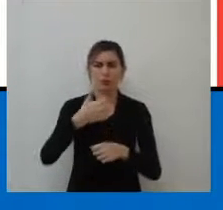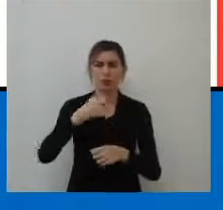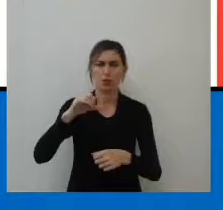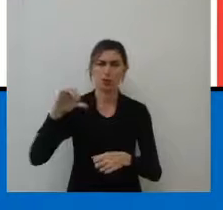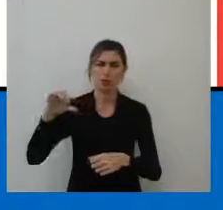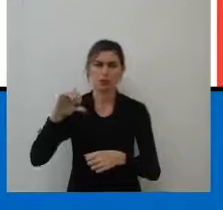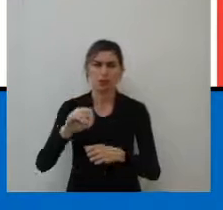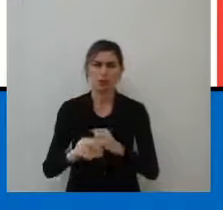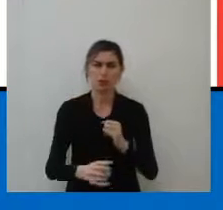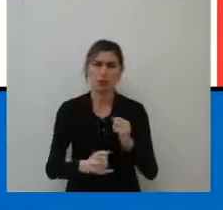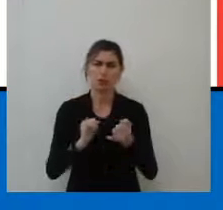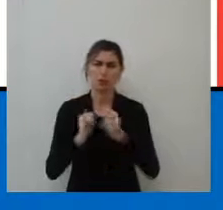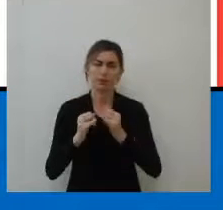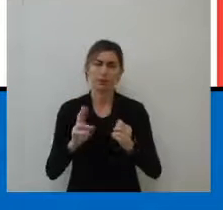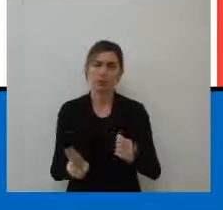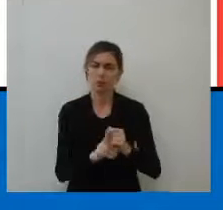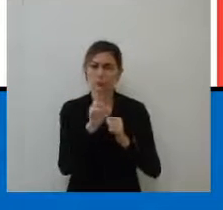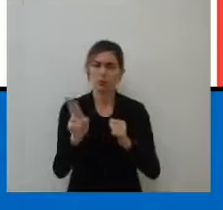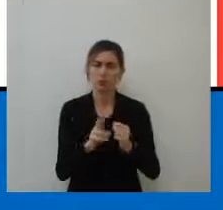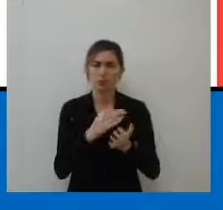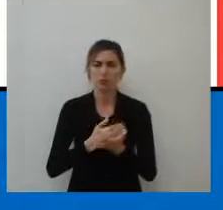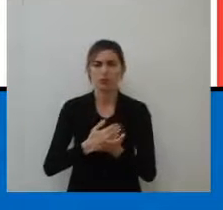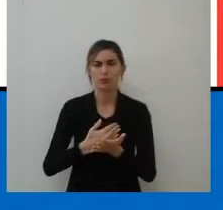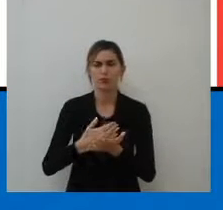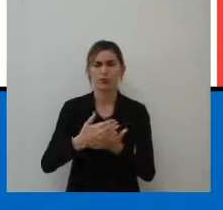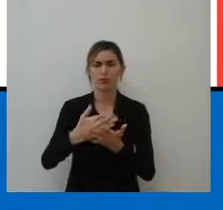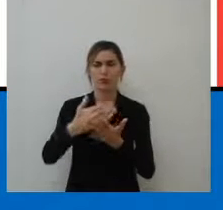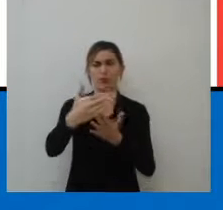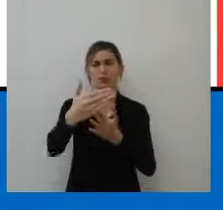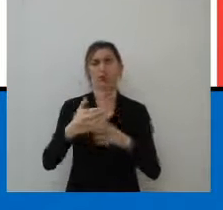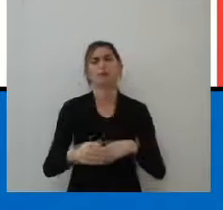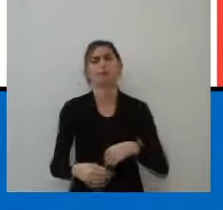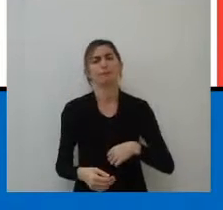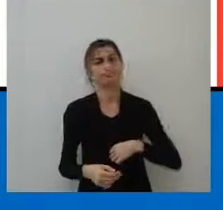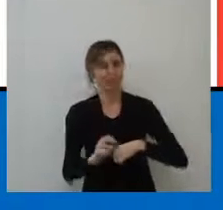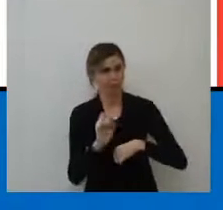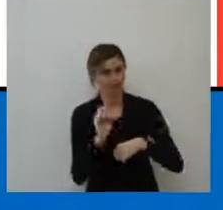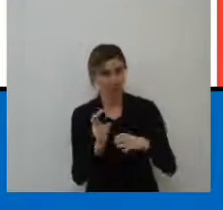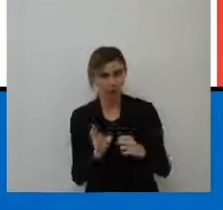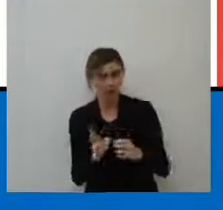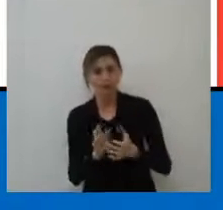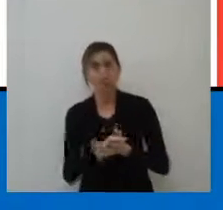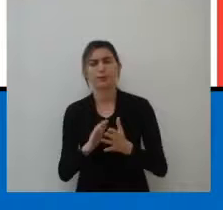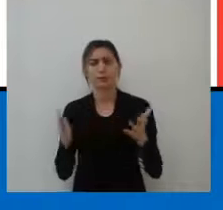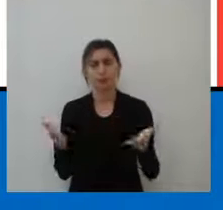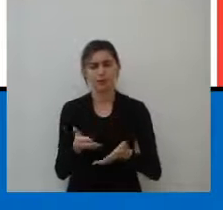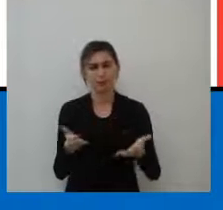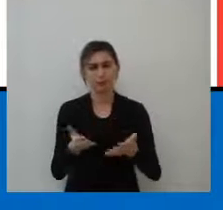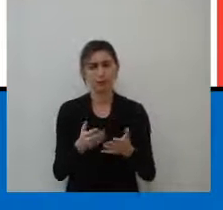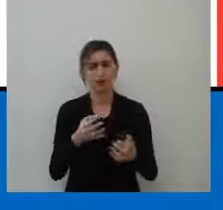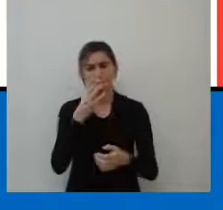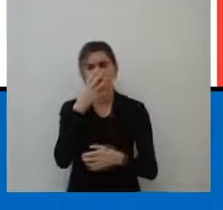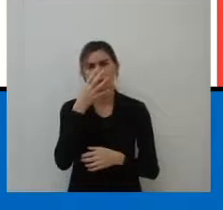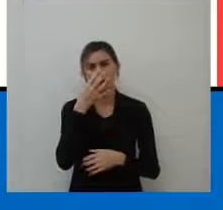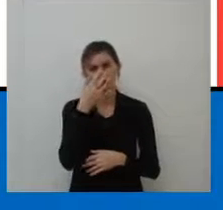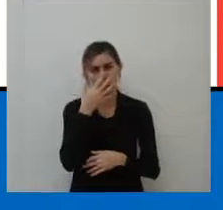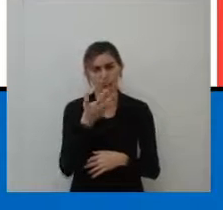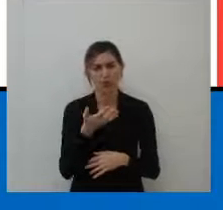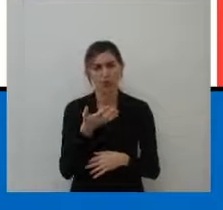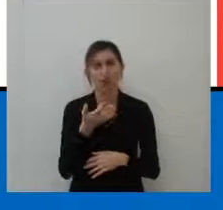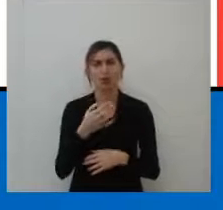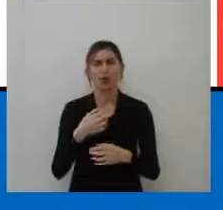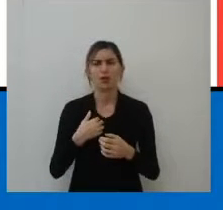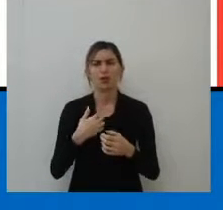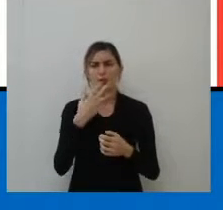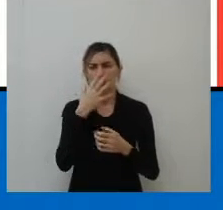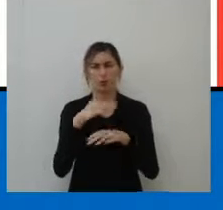que esse uso, né, começou a ficar mais prático. Ok, gente. Agora a gente vai começar a observar, vou